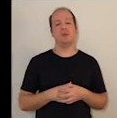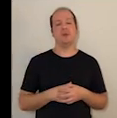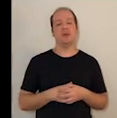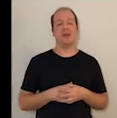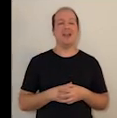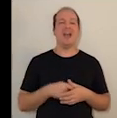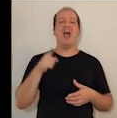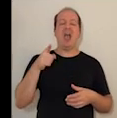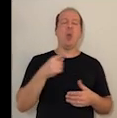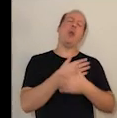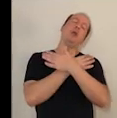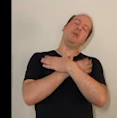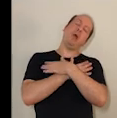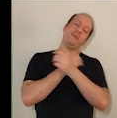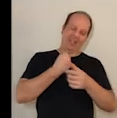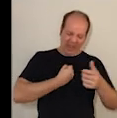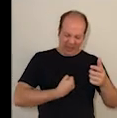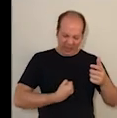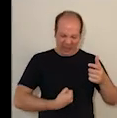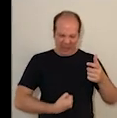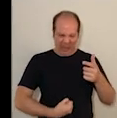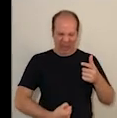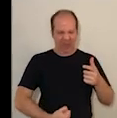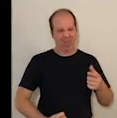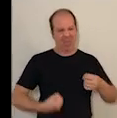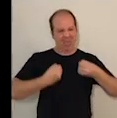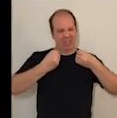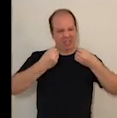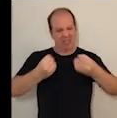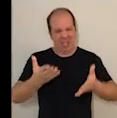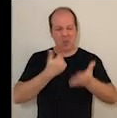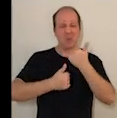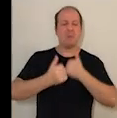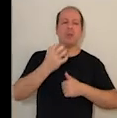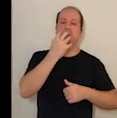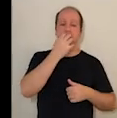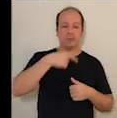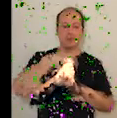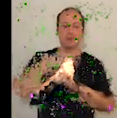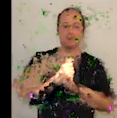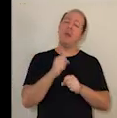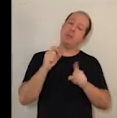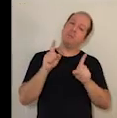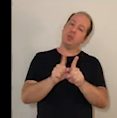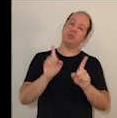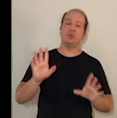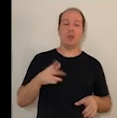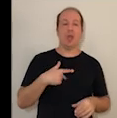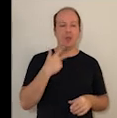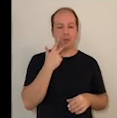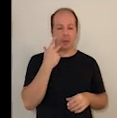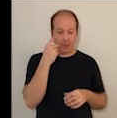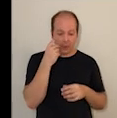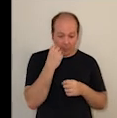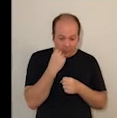morto. O cadáver também serve. Vou arrancar-lhe as tripas e dá-las de comer aos cães. Vai em direção